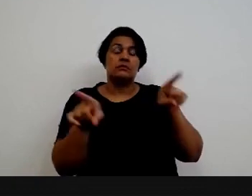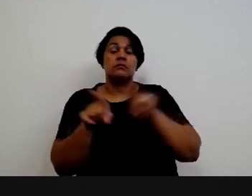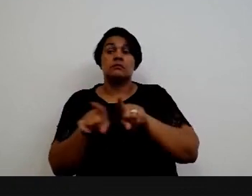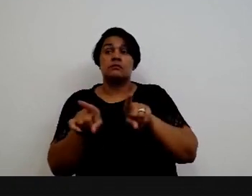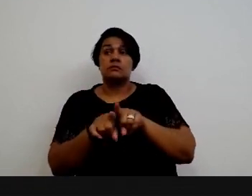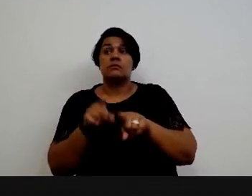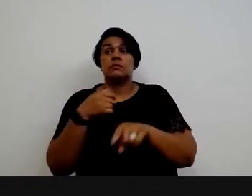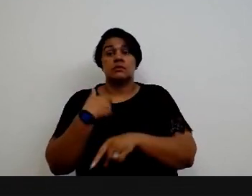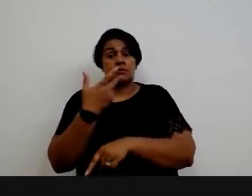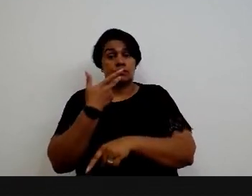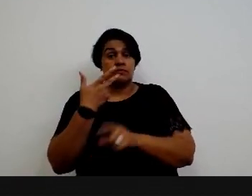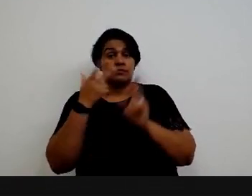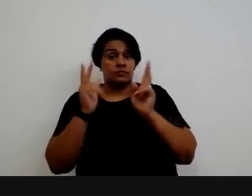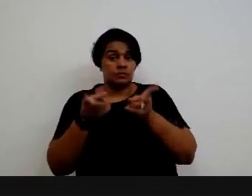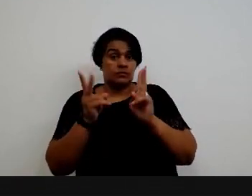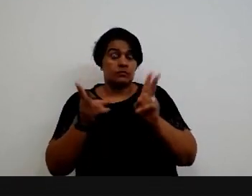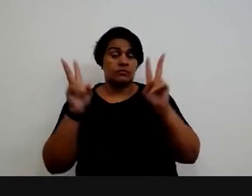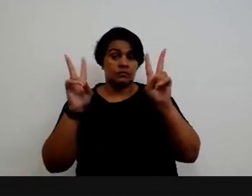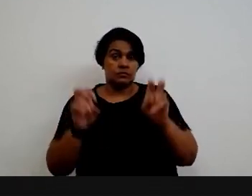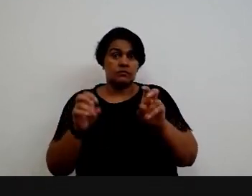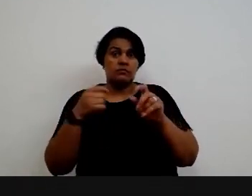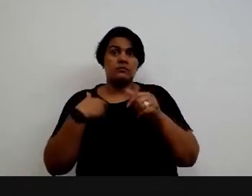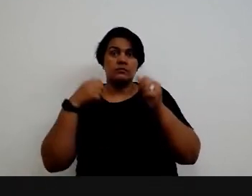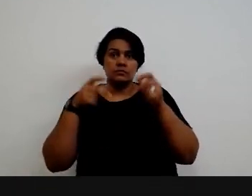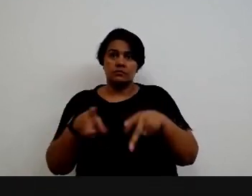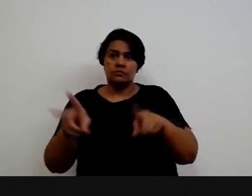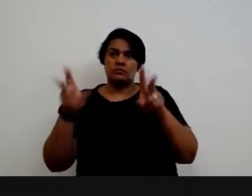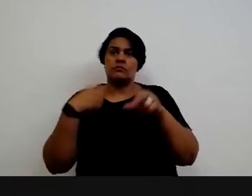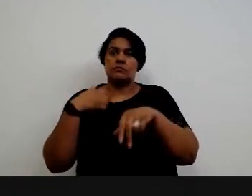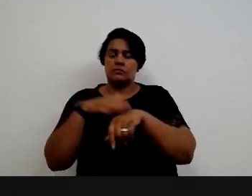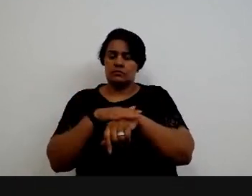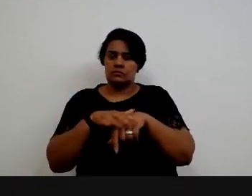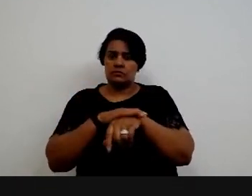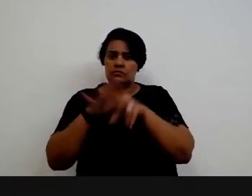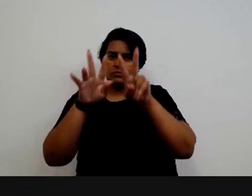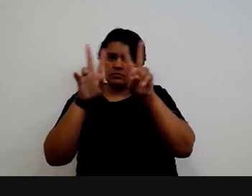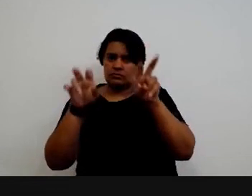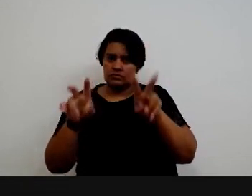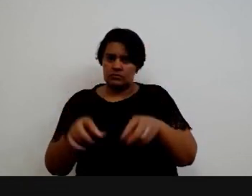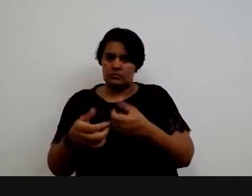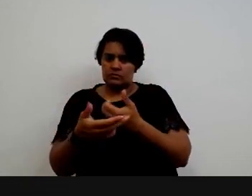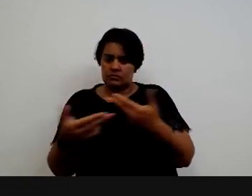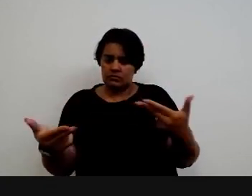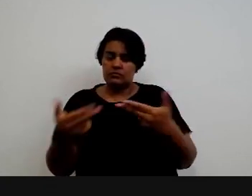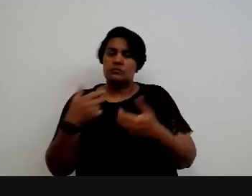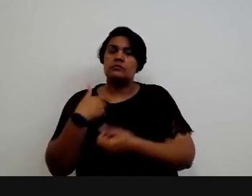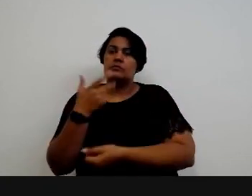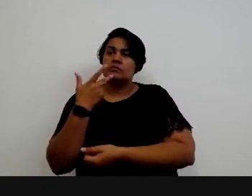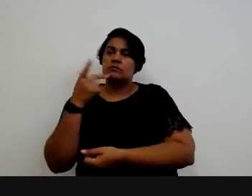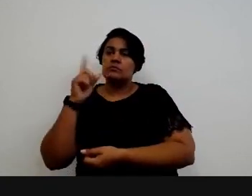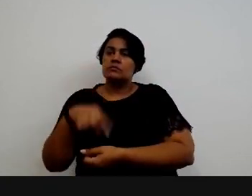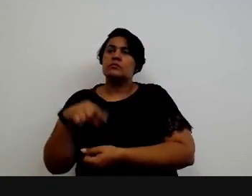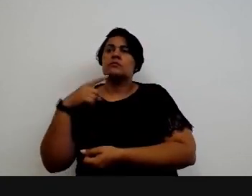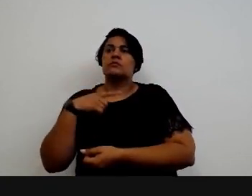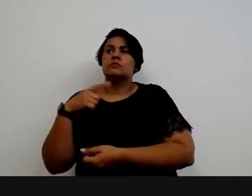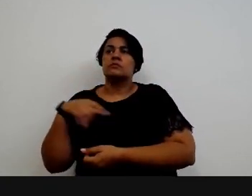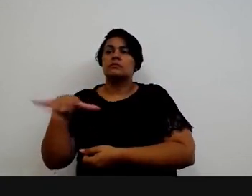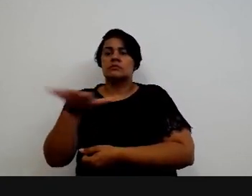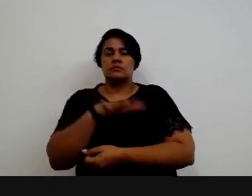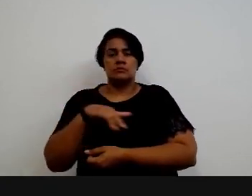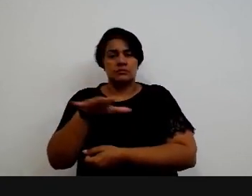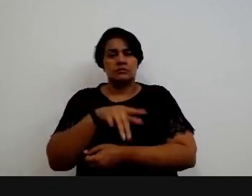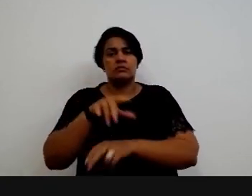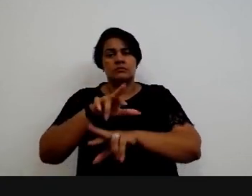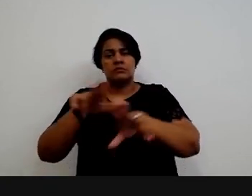algo que eu falo muito em todas as vezes que eu vou dar uma palestra, um workshop, conversar sobre esse protagonismo, é que o protagonismo ele está em diferentes